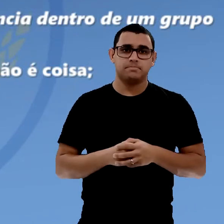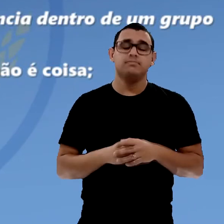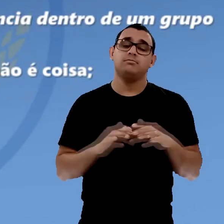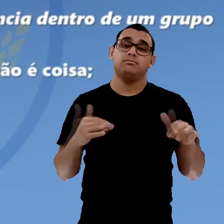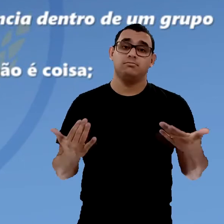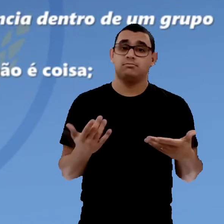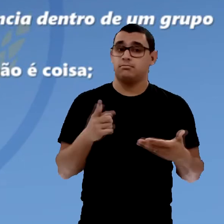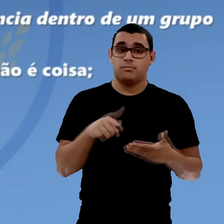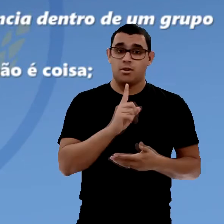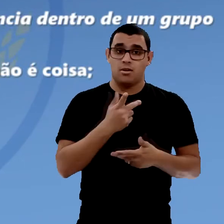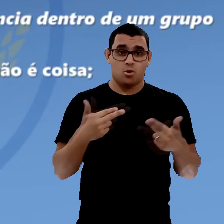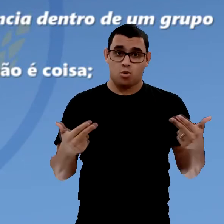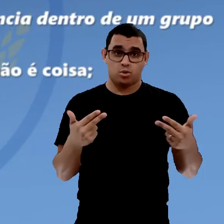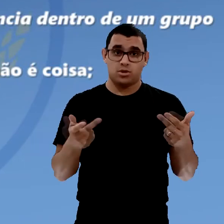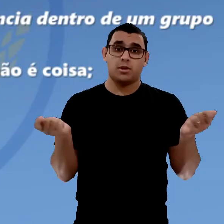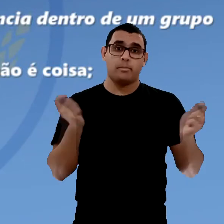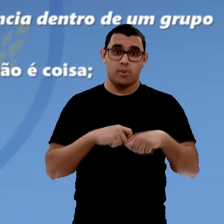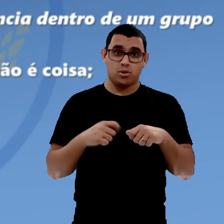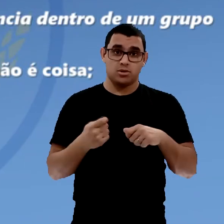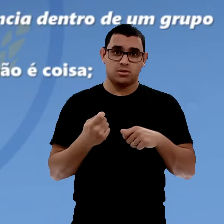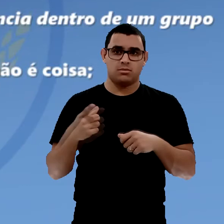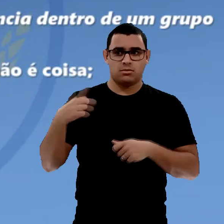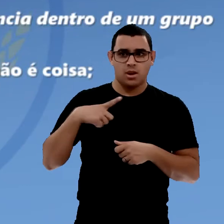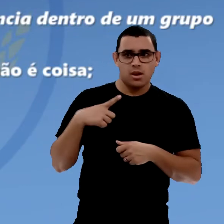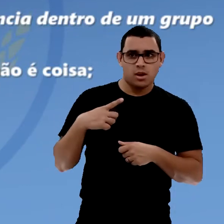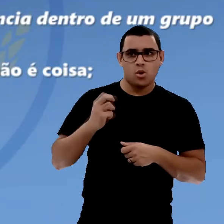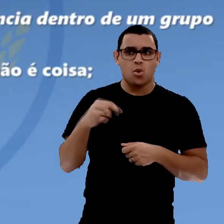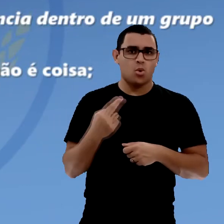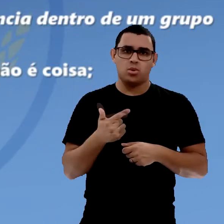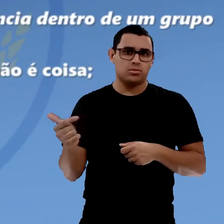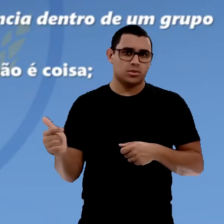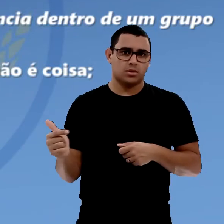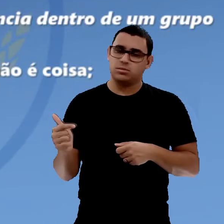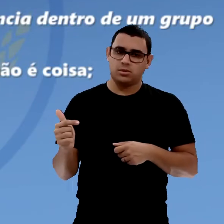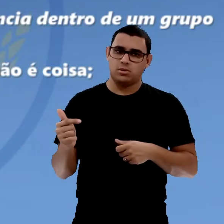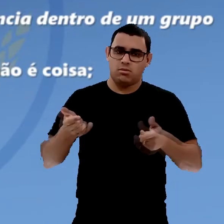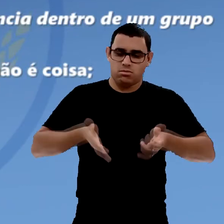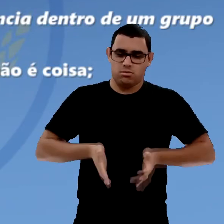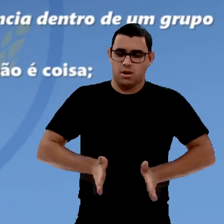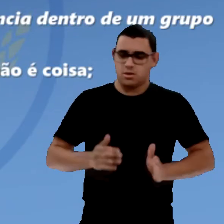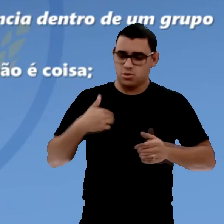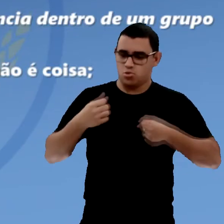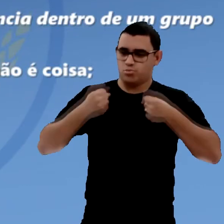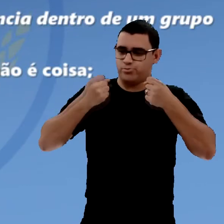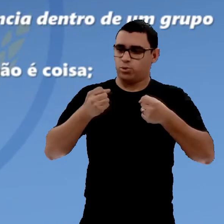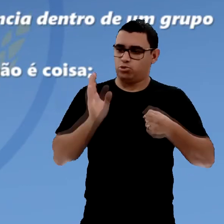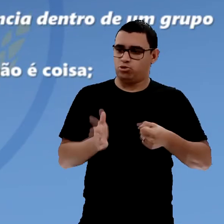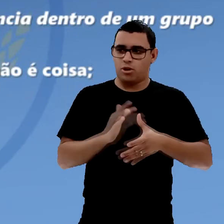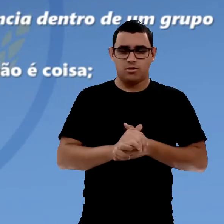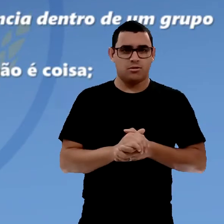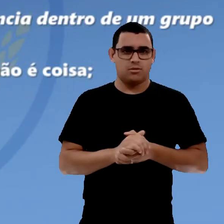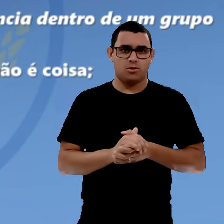sociedade. Portanto, não é algo que se tem ou se não tem. Você não nasce com poder e você não